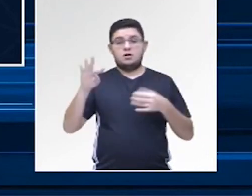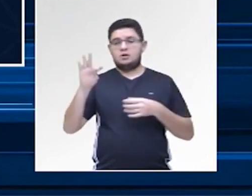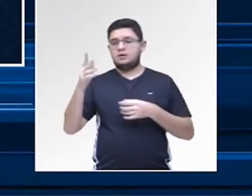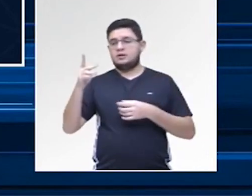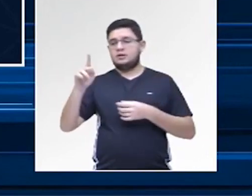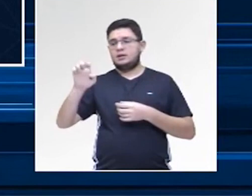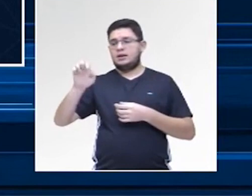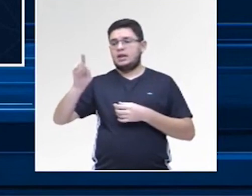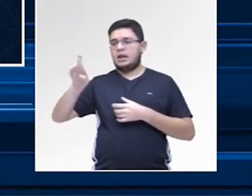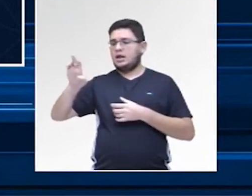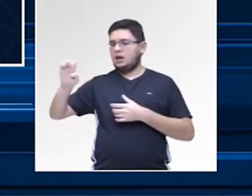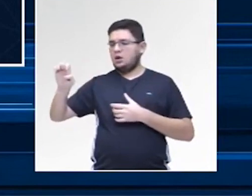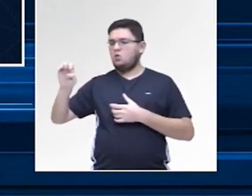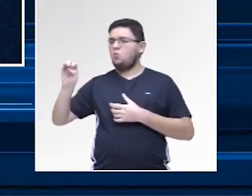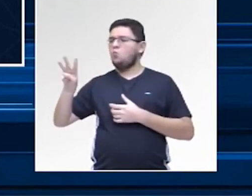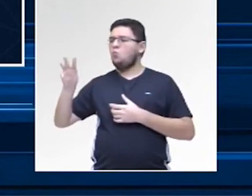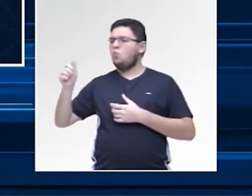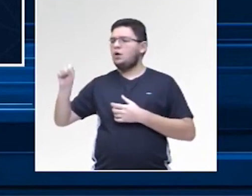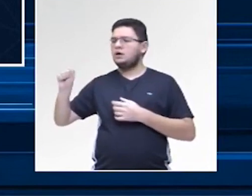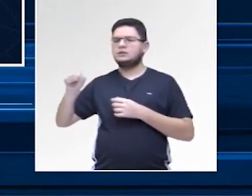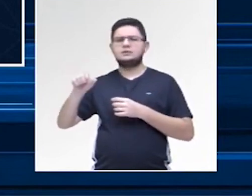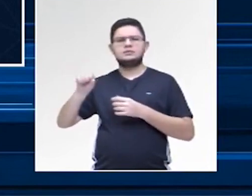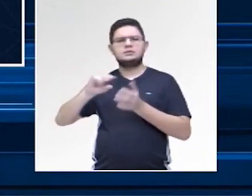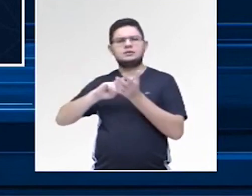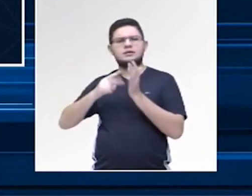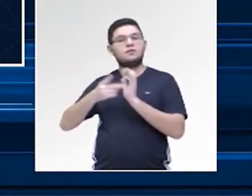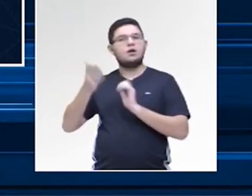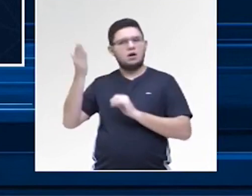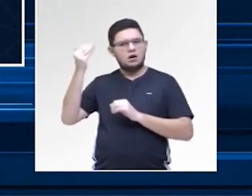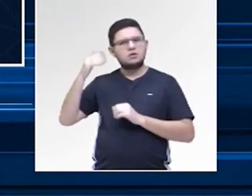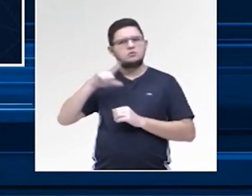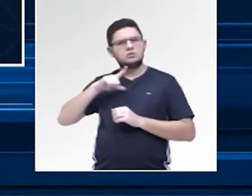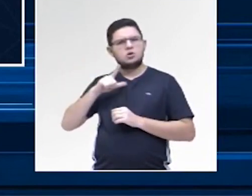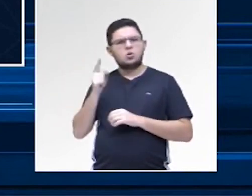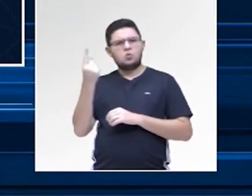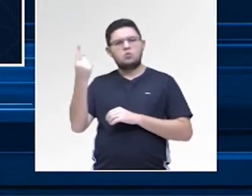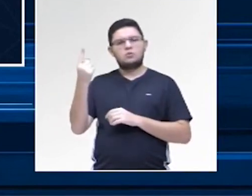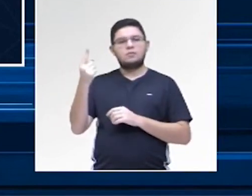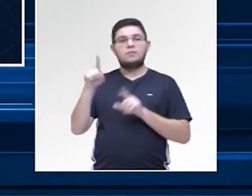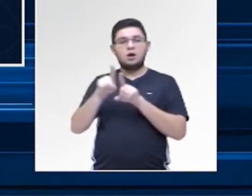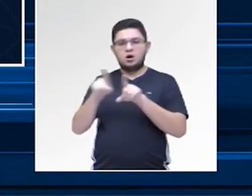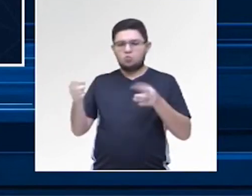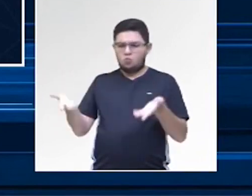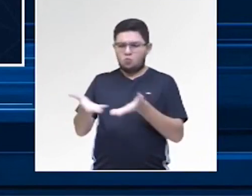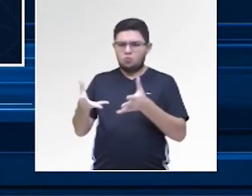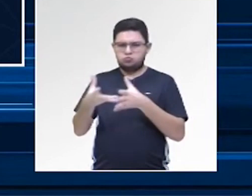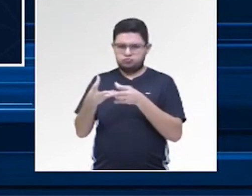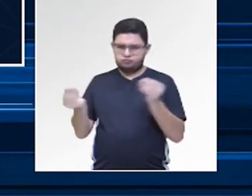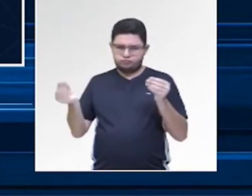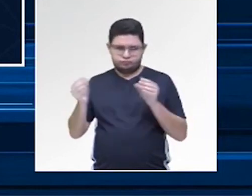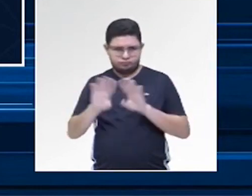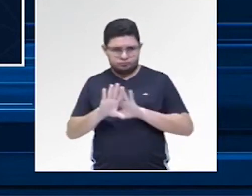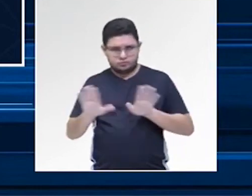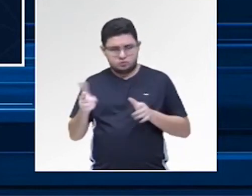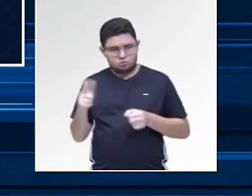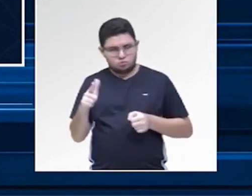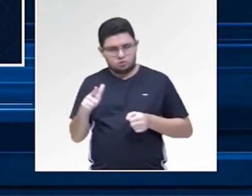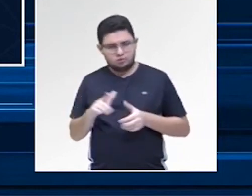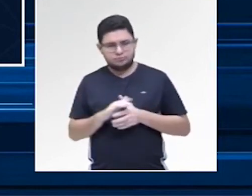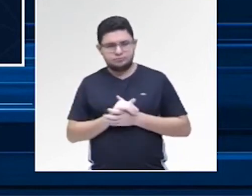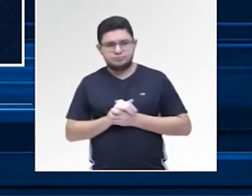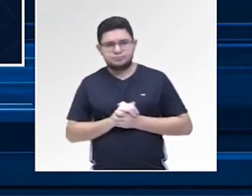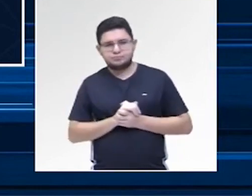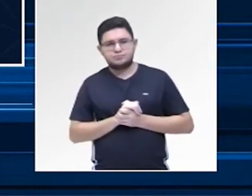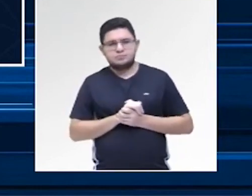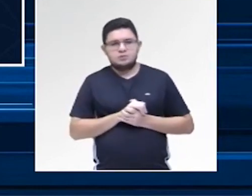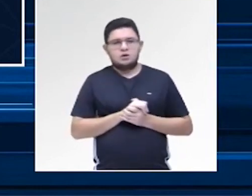né? Havia passado e hoje não tem mais. There was an amusement park em Manhattan, ok? Vamos ver mais